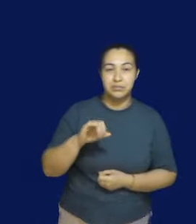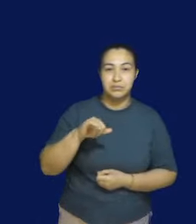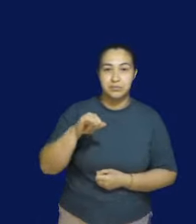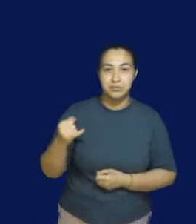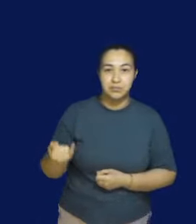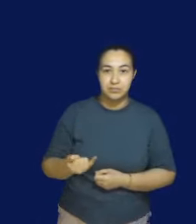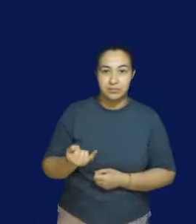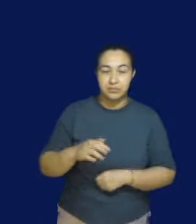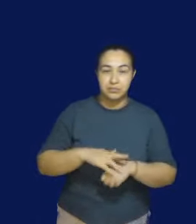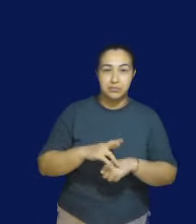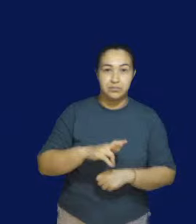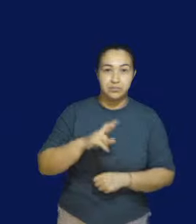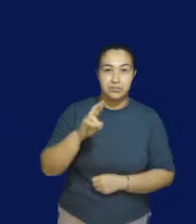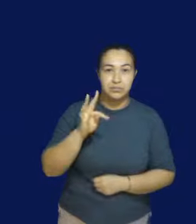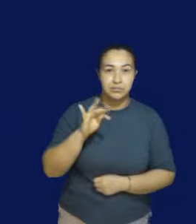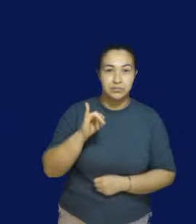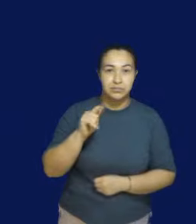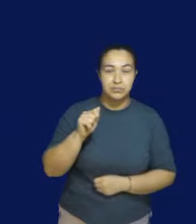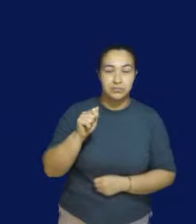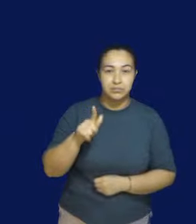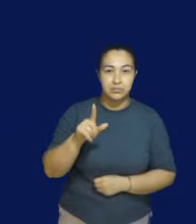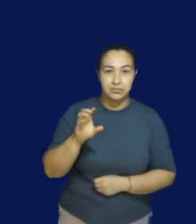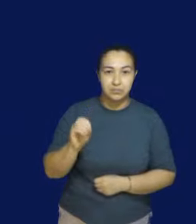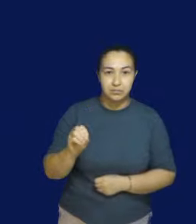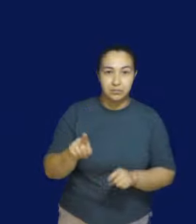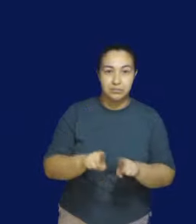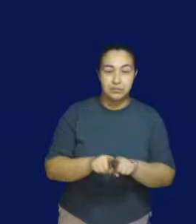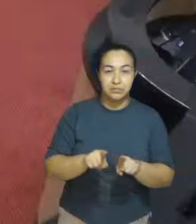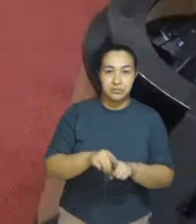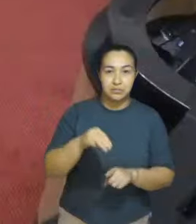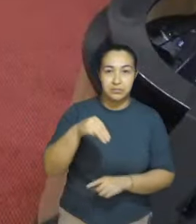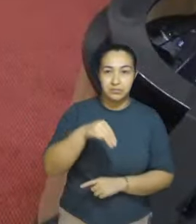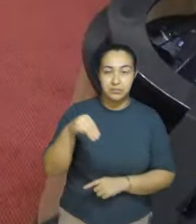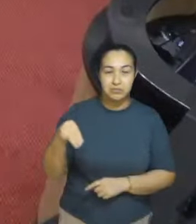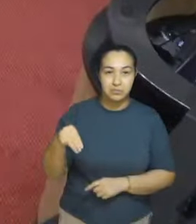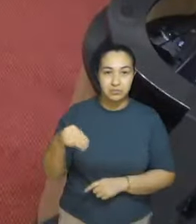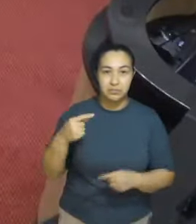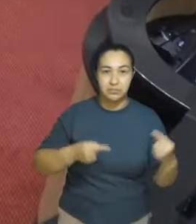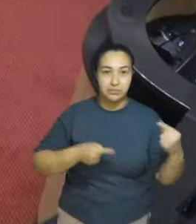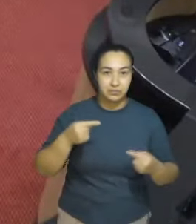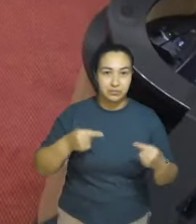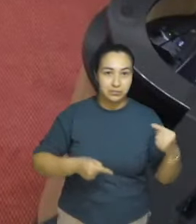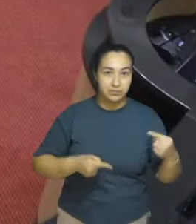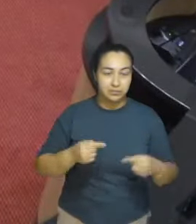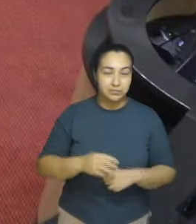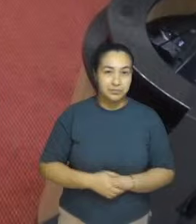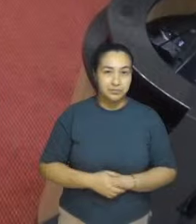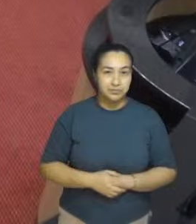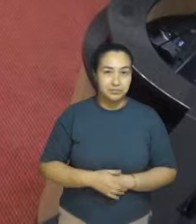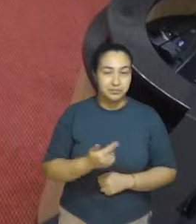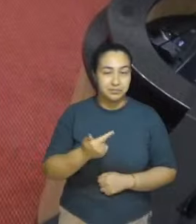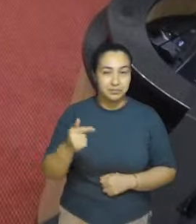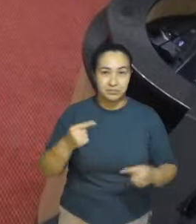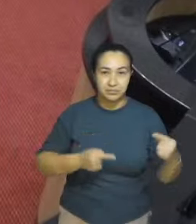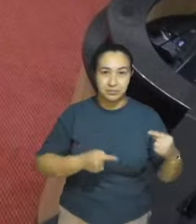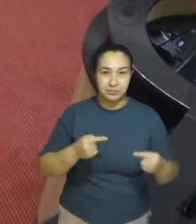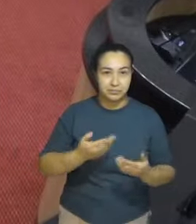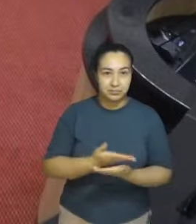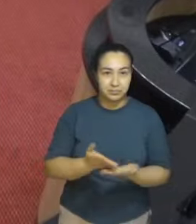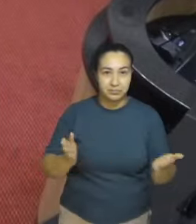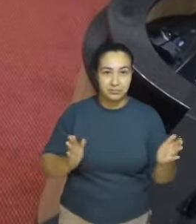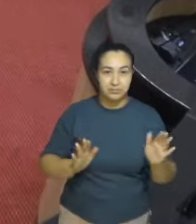relator deputado Tiago Zilli, Comissão de Esporte e Lazer, relator deputado Mário Mota, em discussão. Não havendo quem queira discutir,